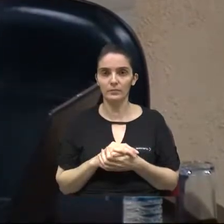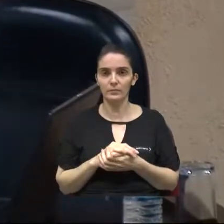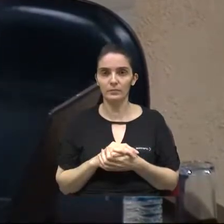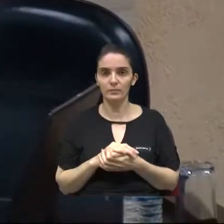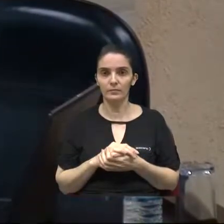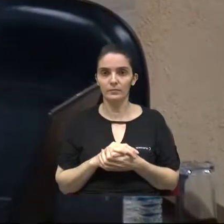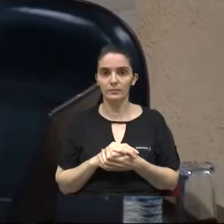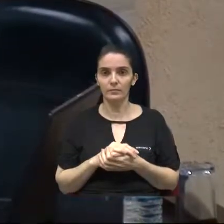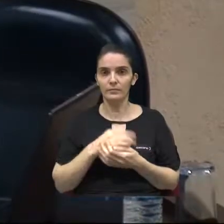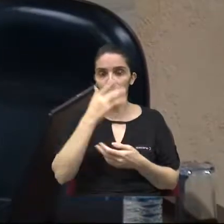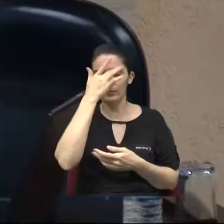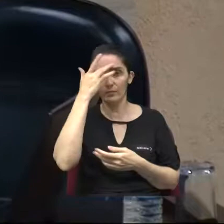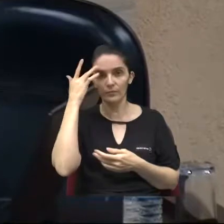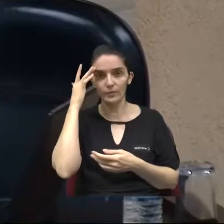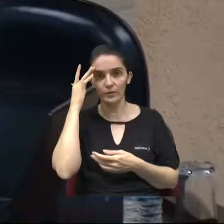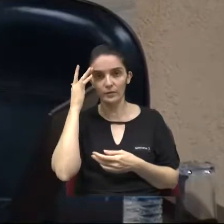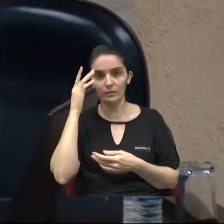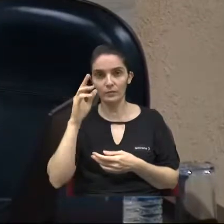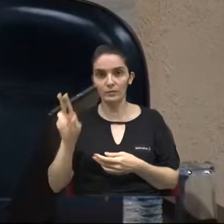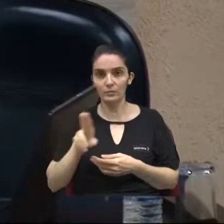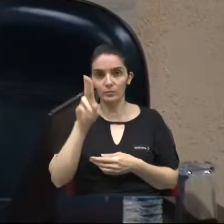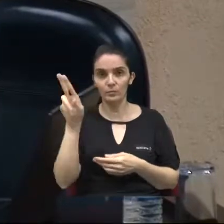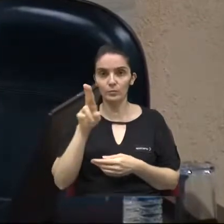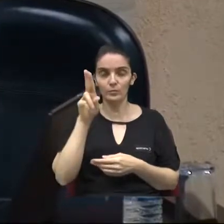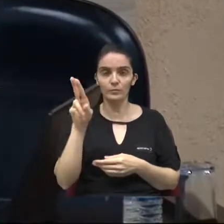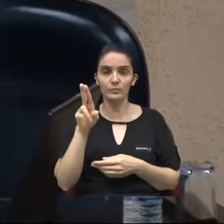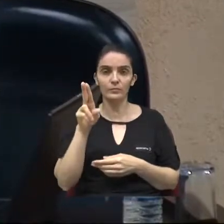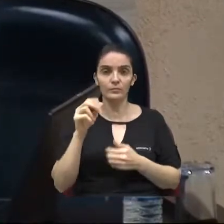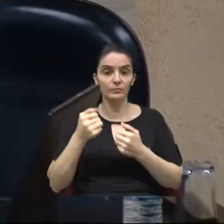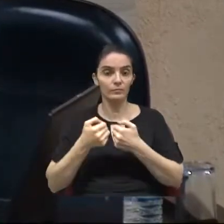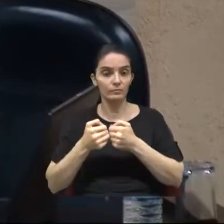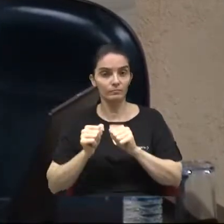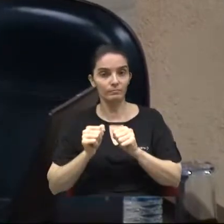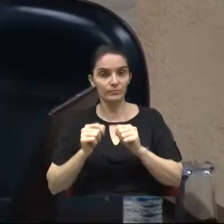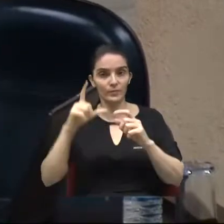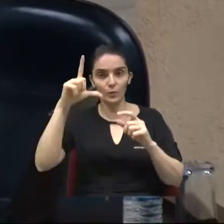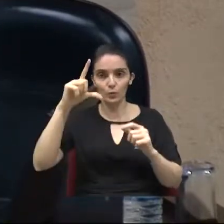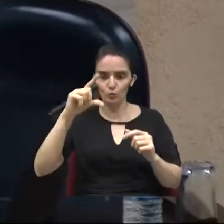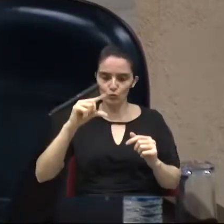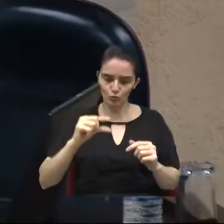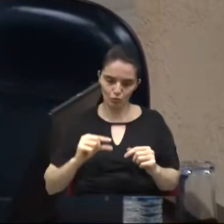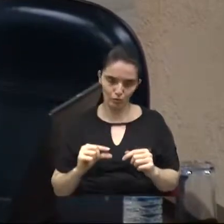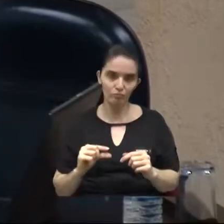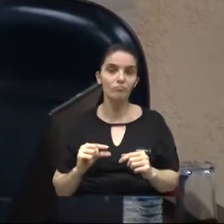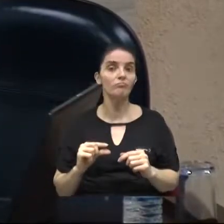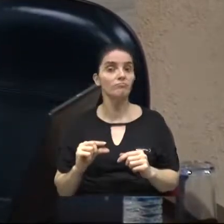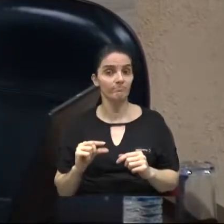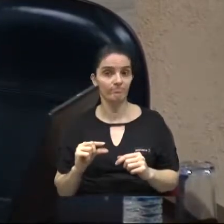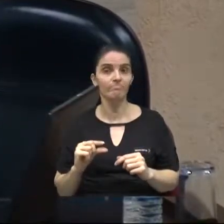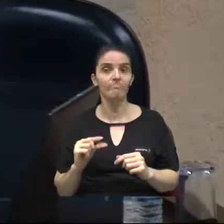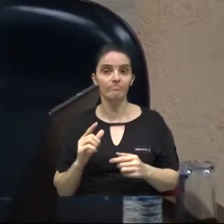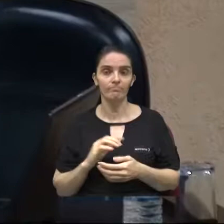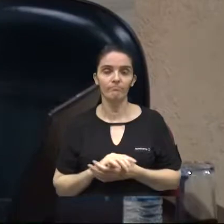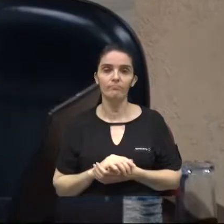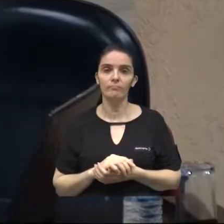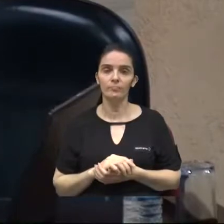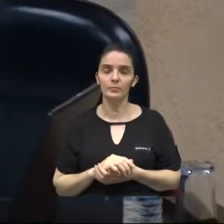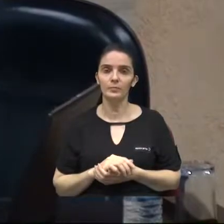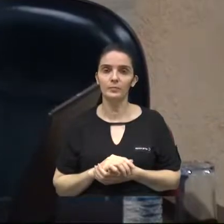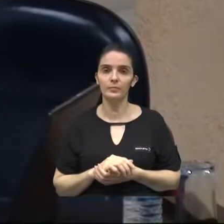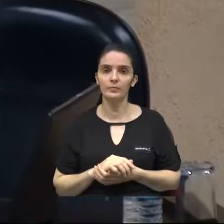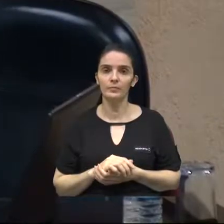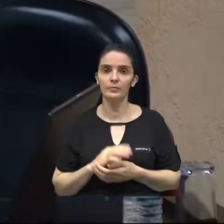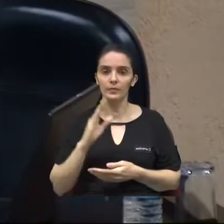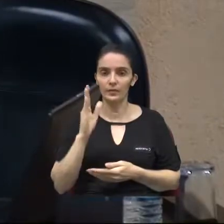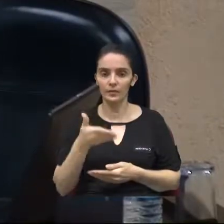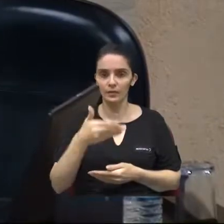naqueles que fazem uso do transporte coletivo também. Isso é um ponto que a gente tem que chamar. A gente já fez o